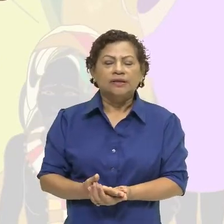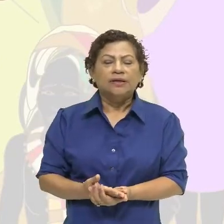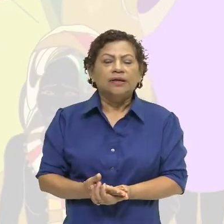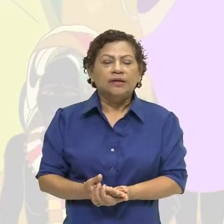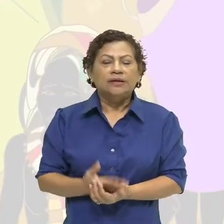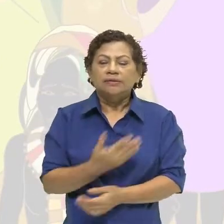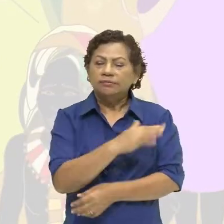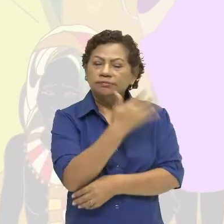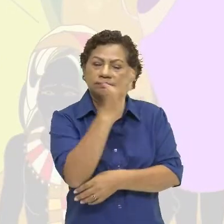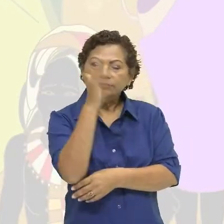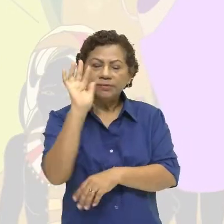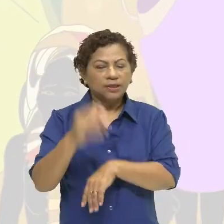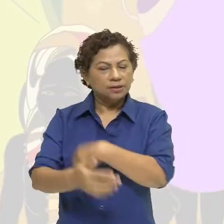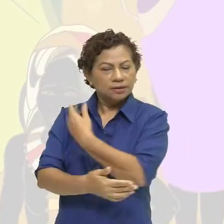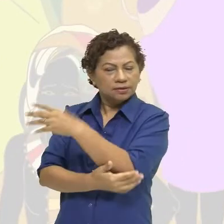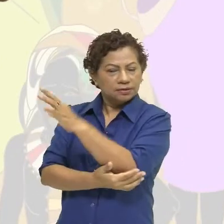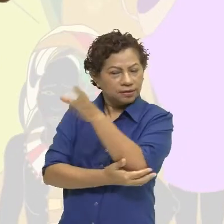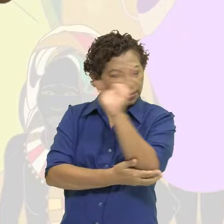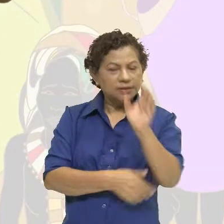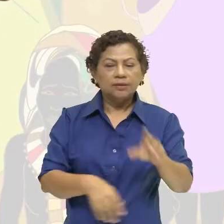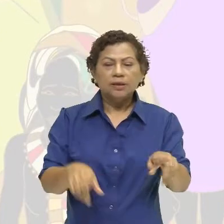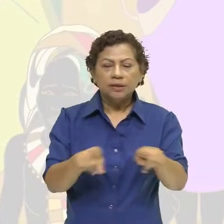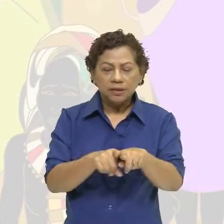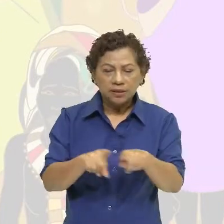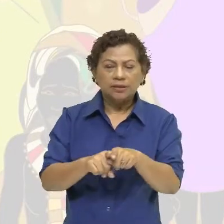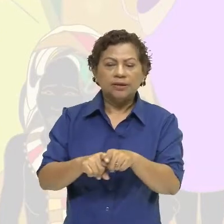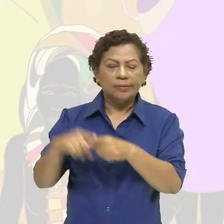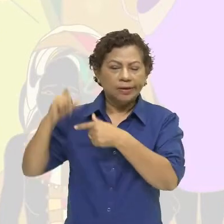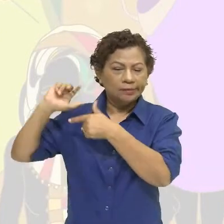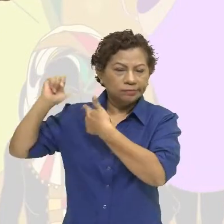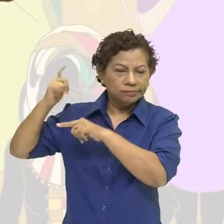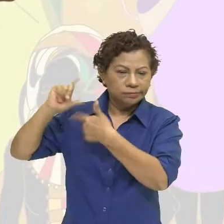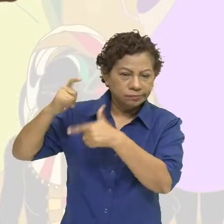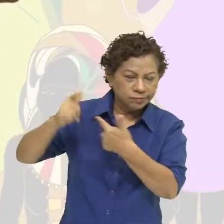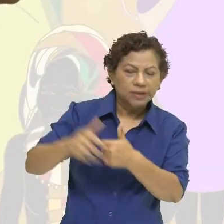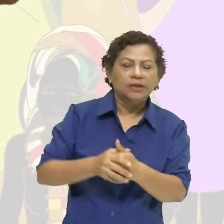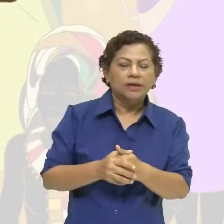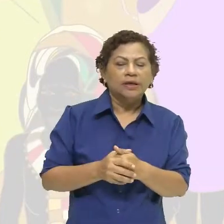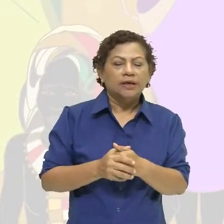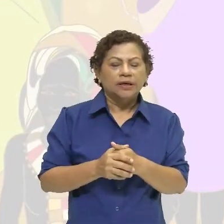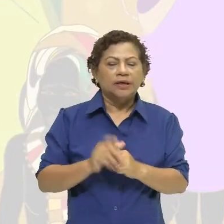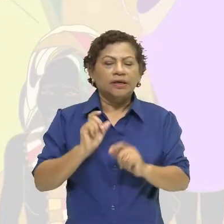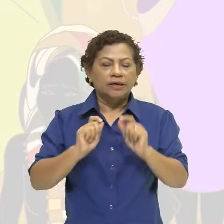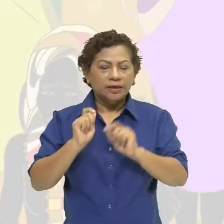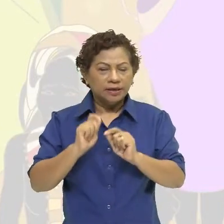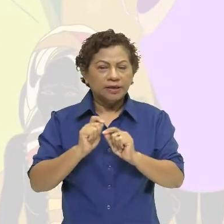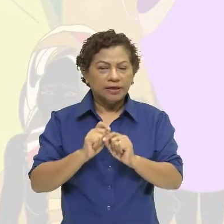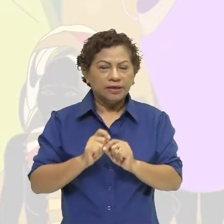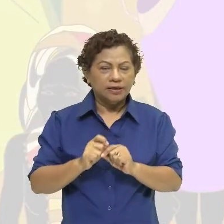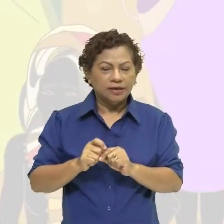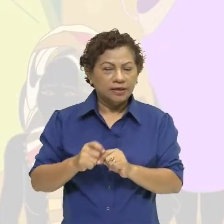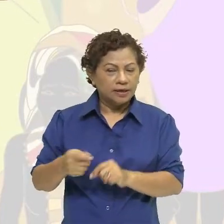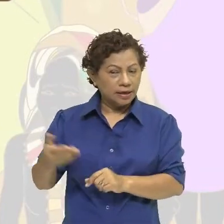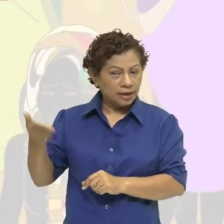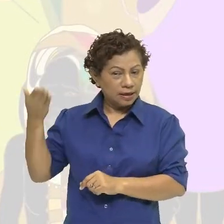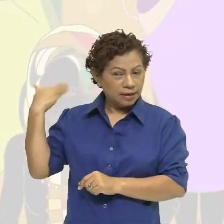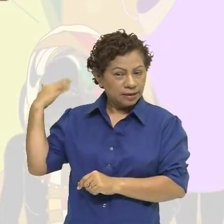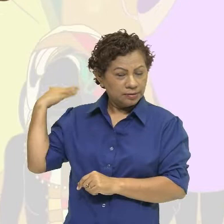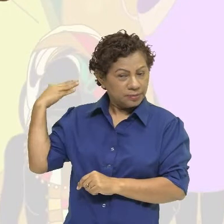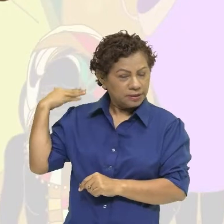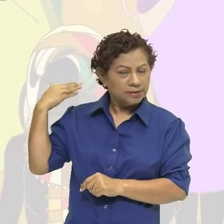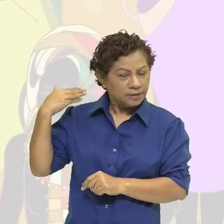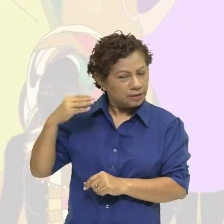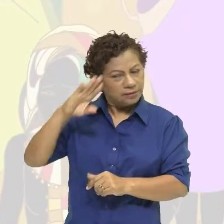né? Também a ancestralidade, que é o culto aos antepassados. Os antepassados têm um grande peso